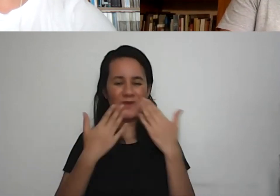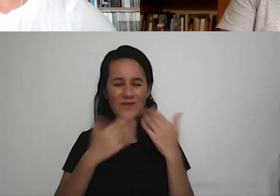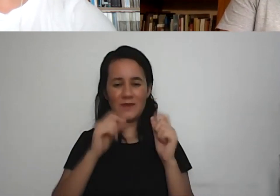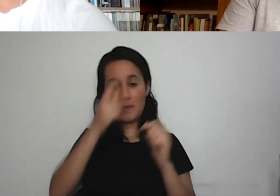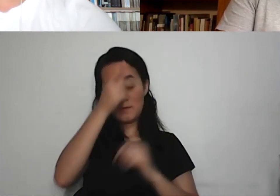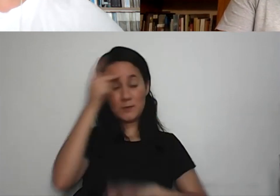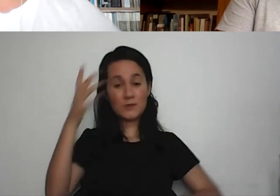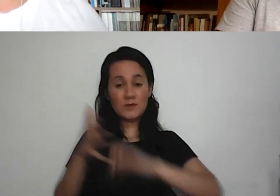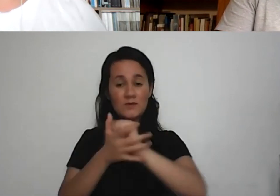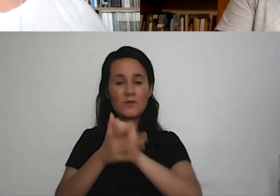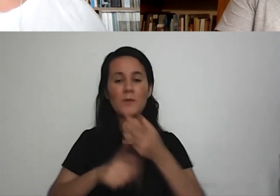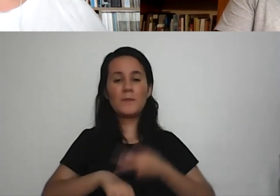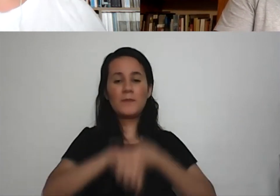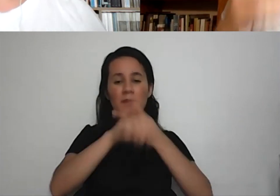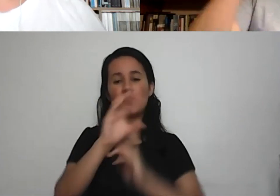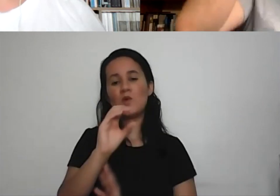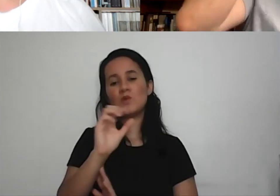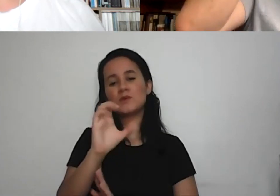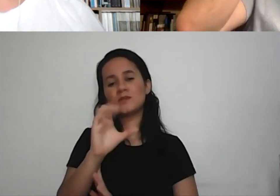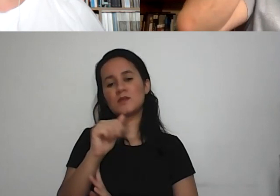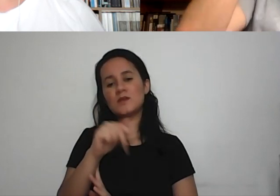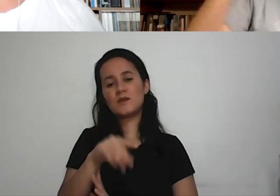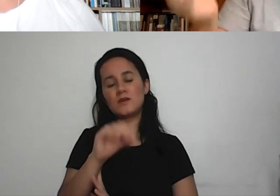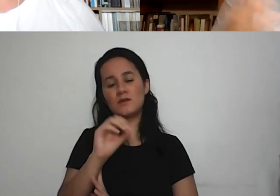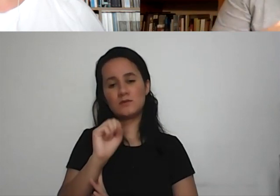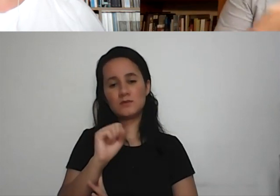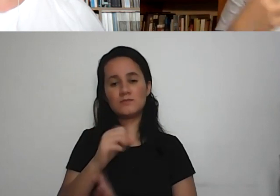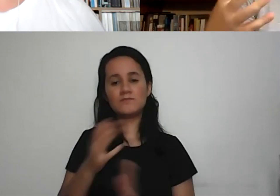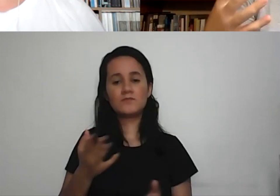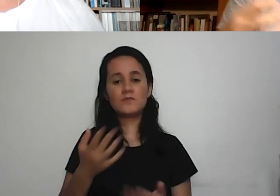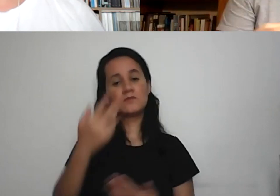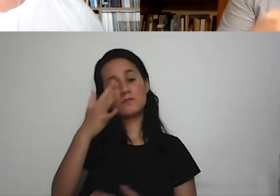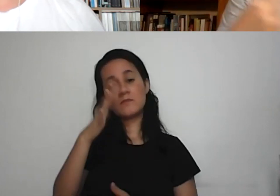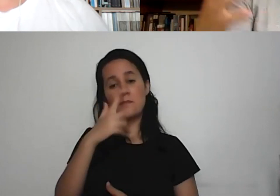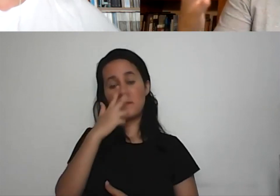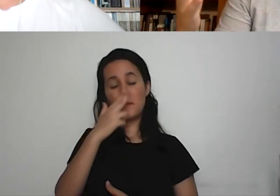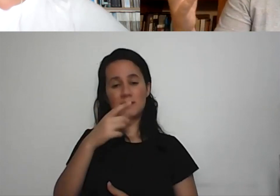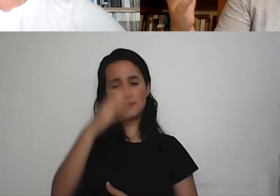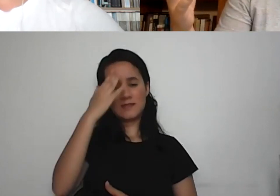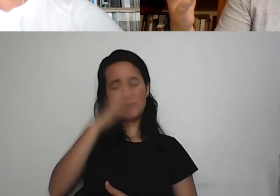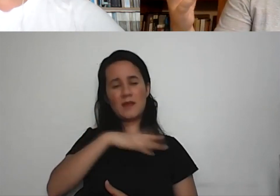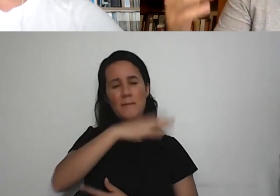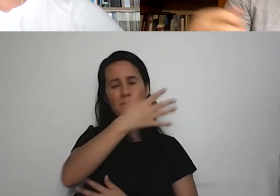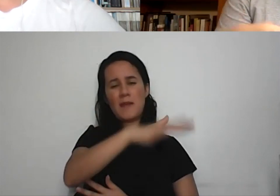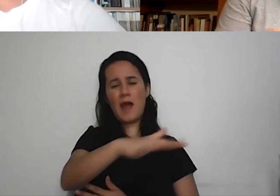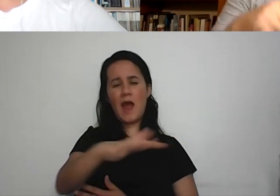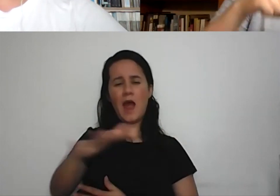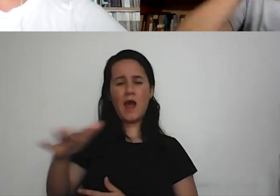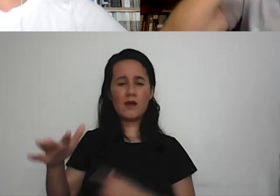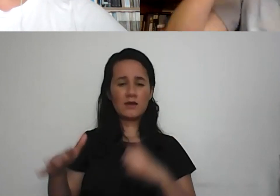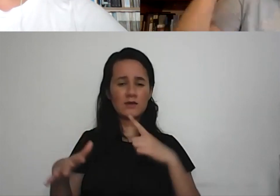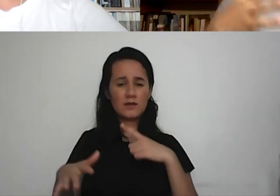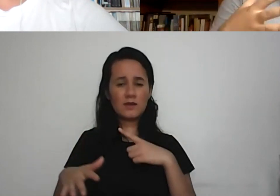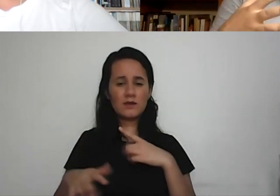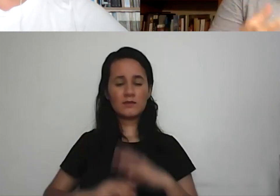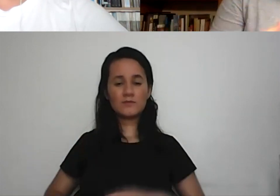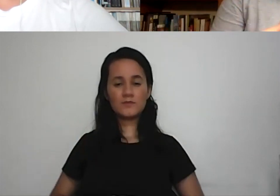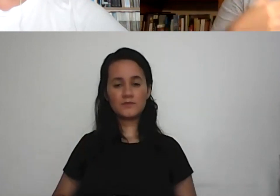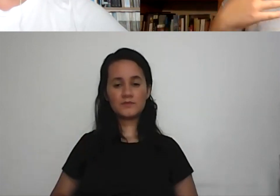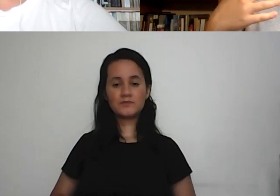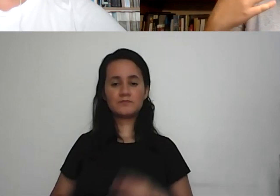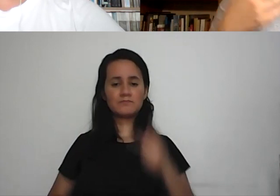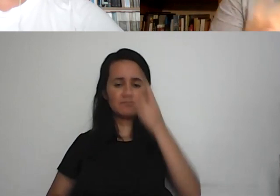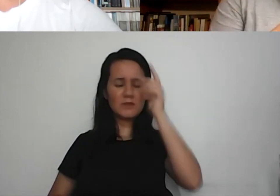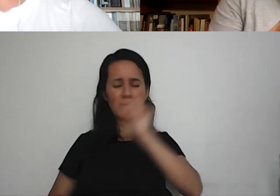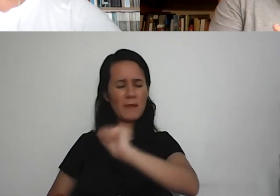inscritos no Prêmio Oceanos. Né? Sim. Quer dizer, diante de um mar enorme, né, de novos autores